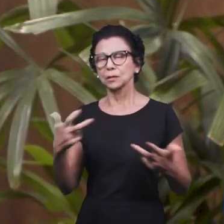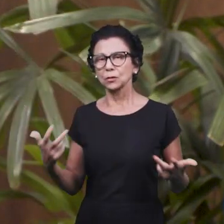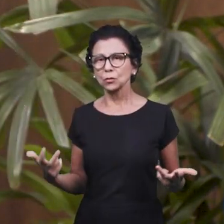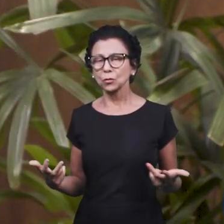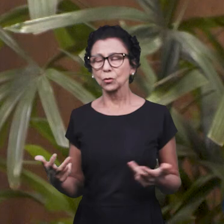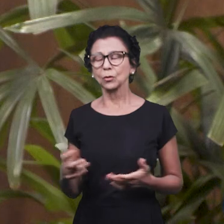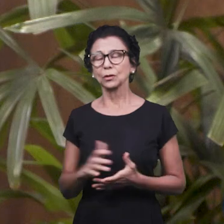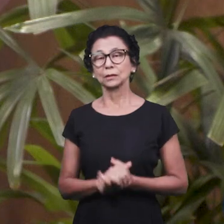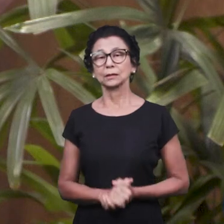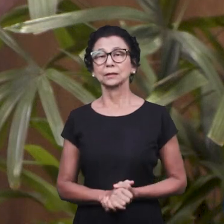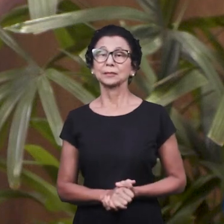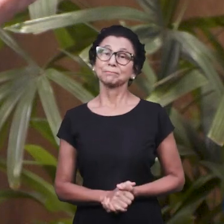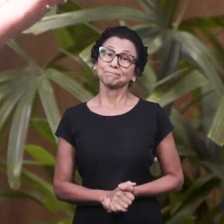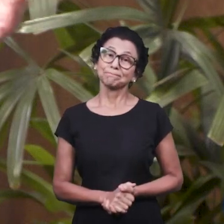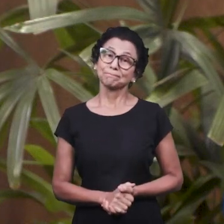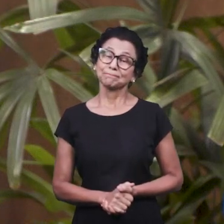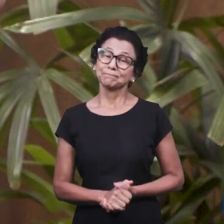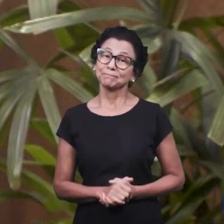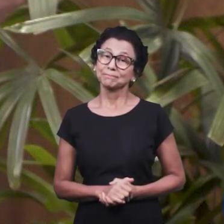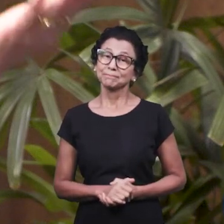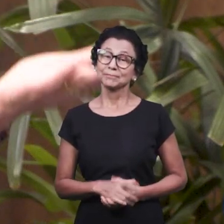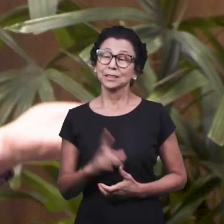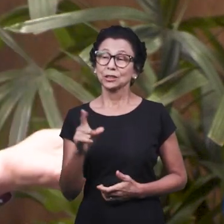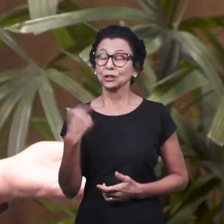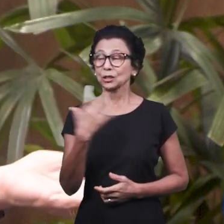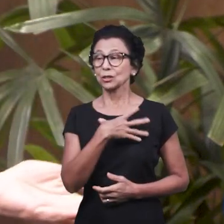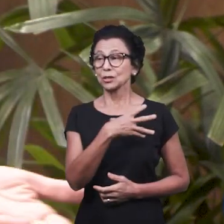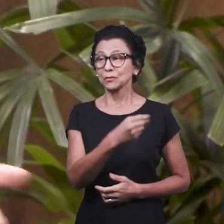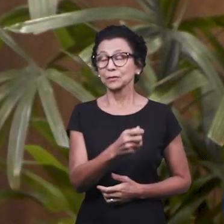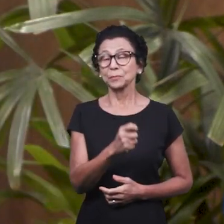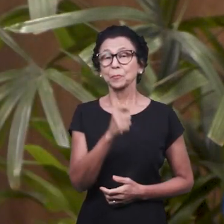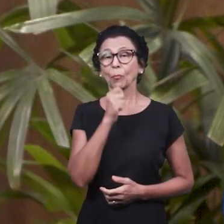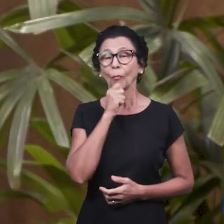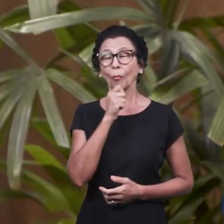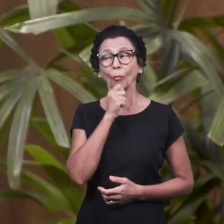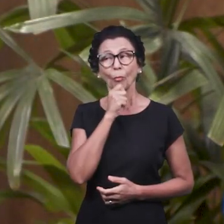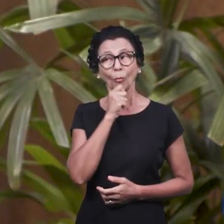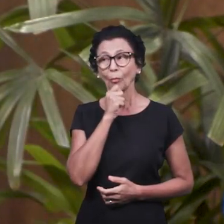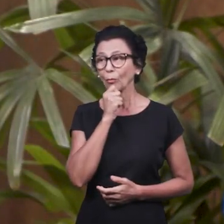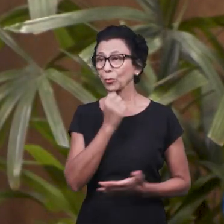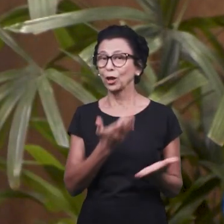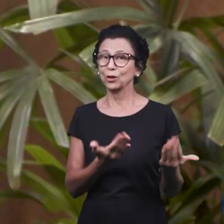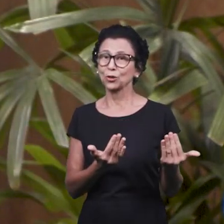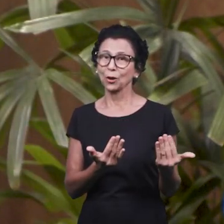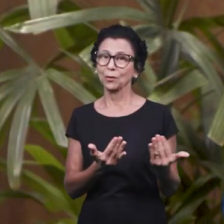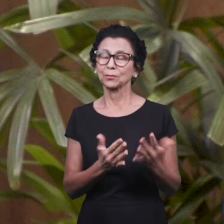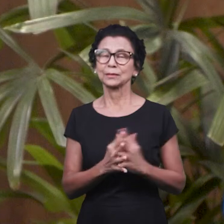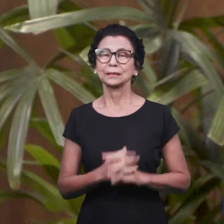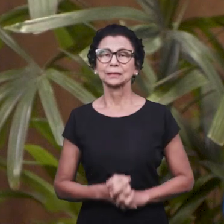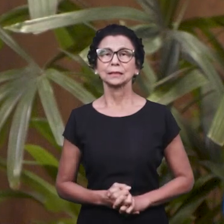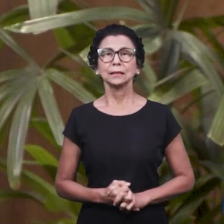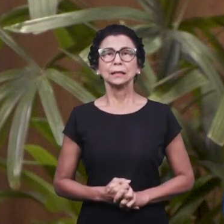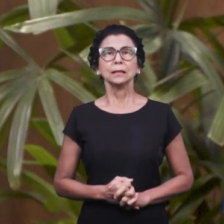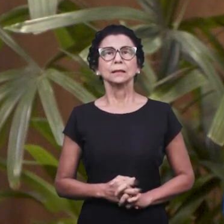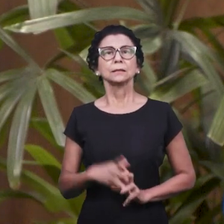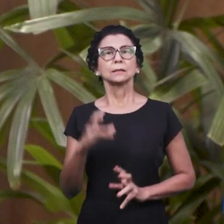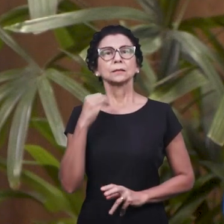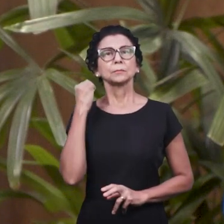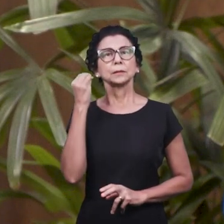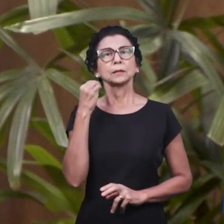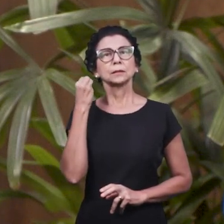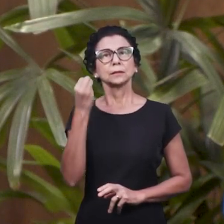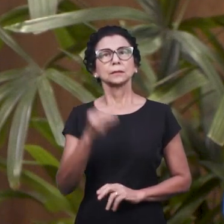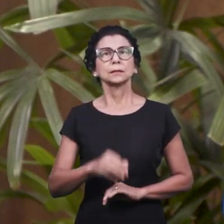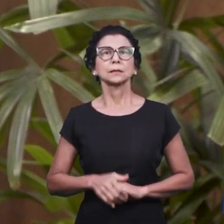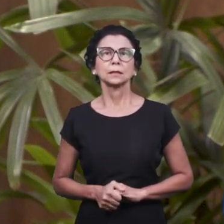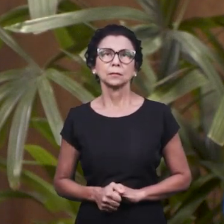filhos tão jovens, mas vamos aprender. E nós, nessa experiência, nós vamos tratar, porque